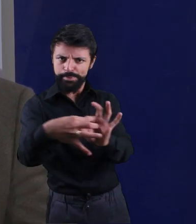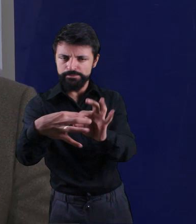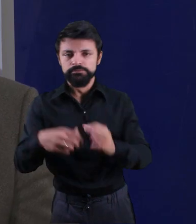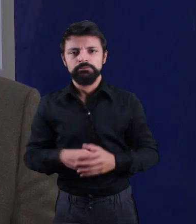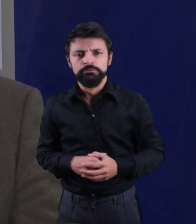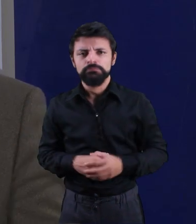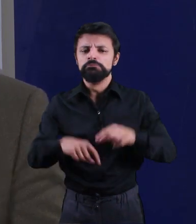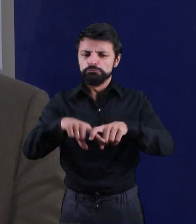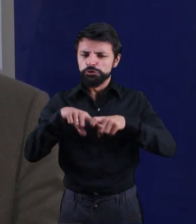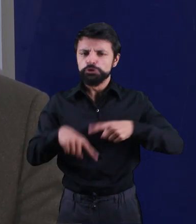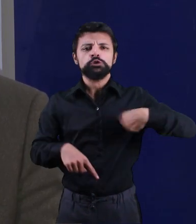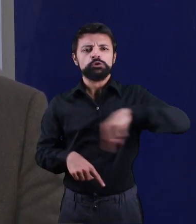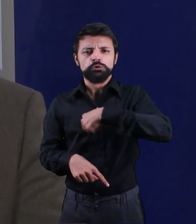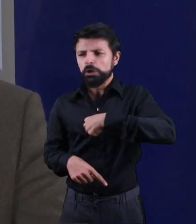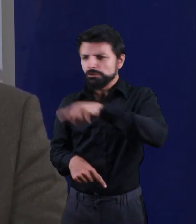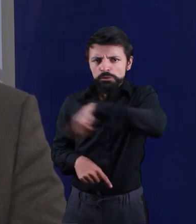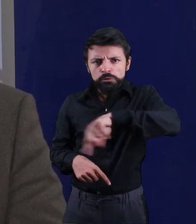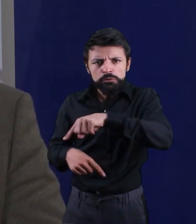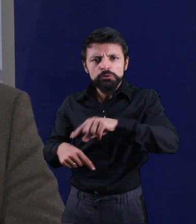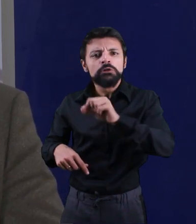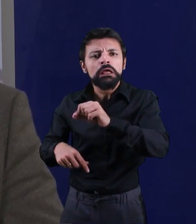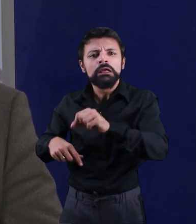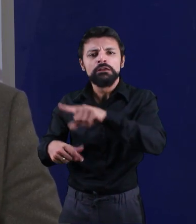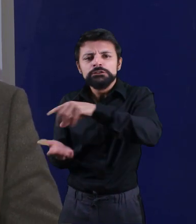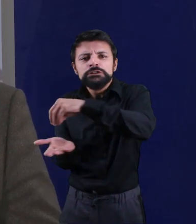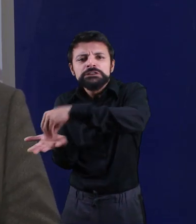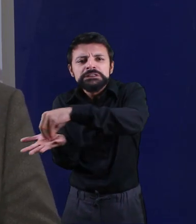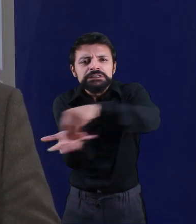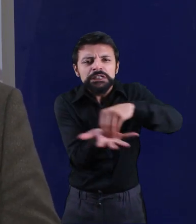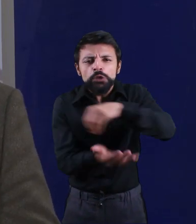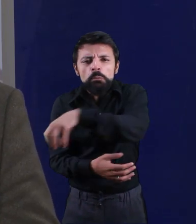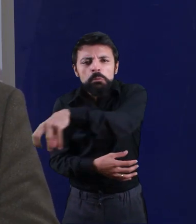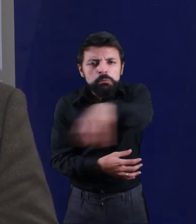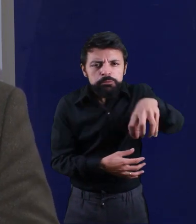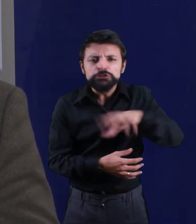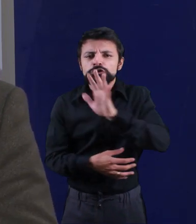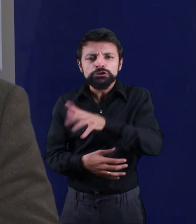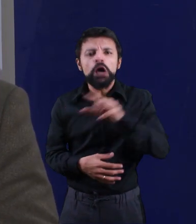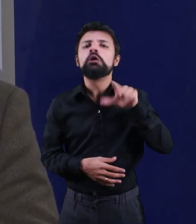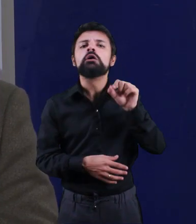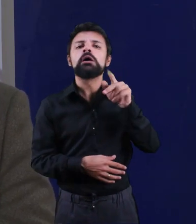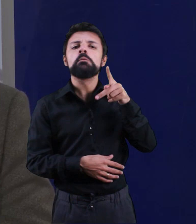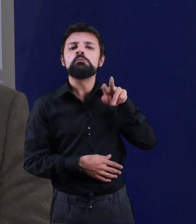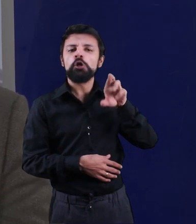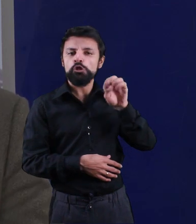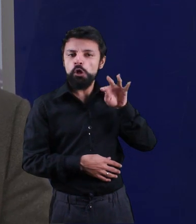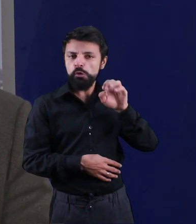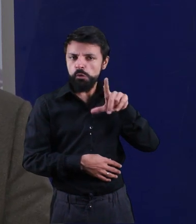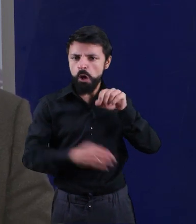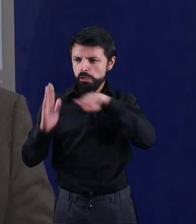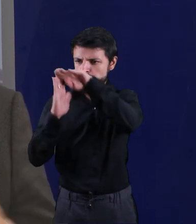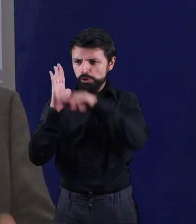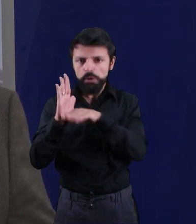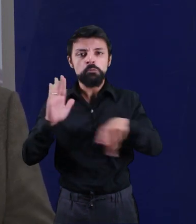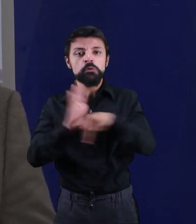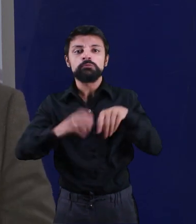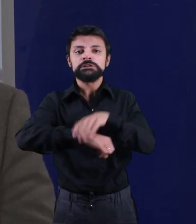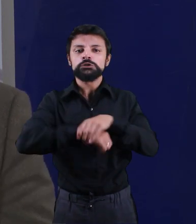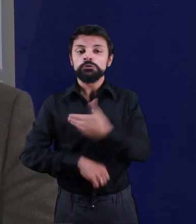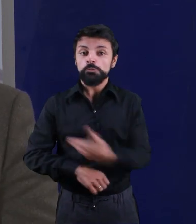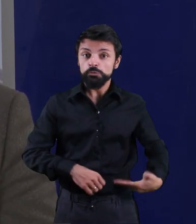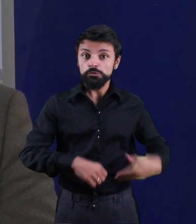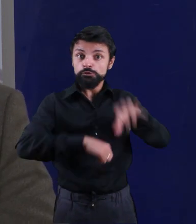estamos portanto inconsciência ou com todas as direções setoriais seguindo o protocolo o ditado pelas autoridades da área de segurança pública do estado